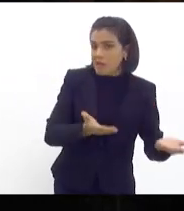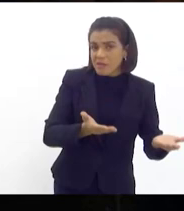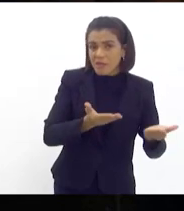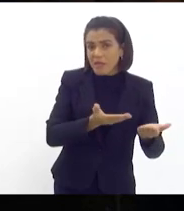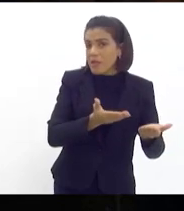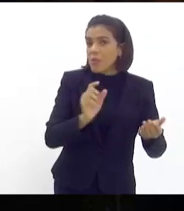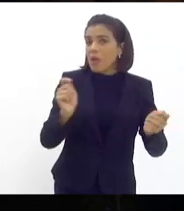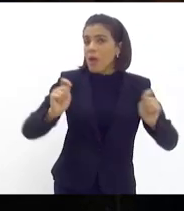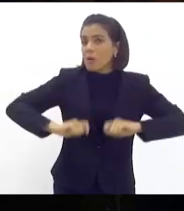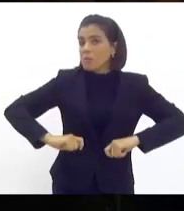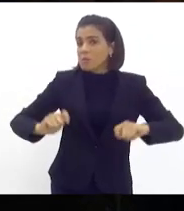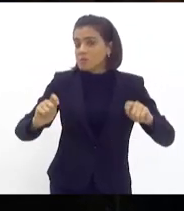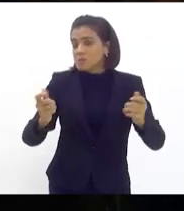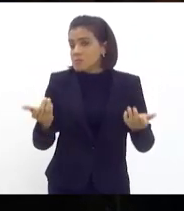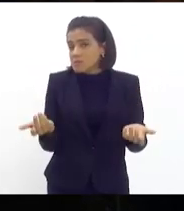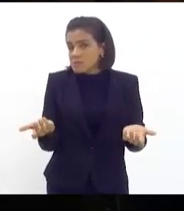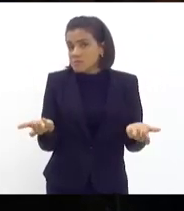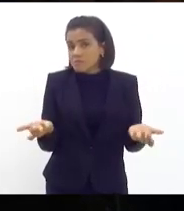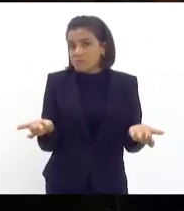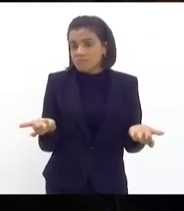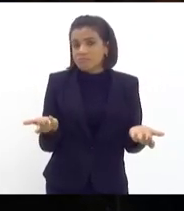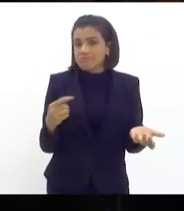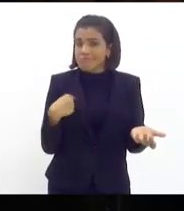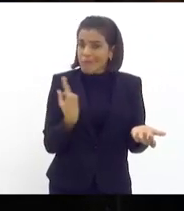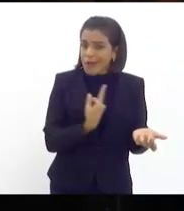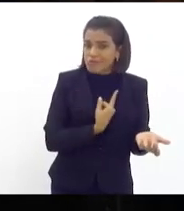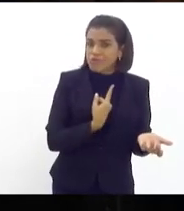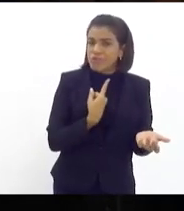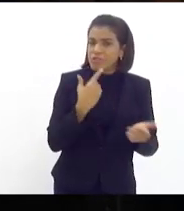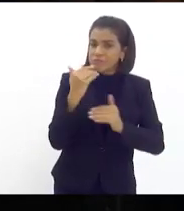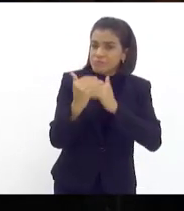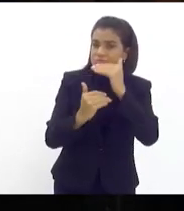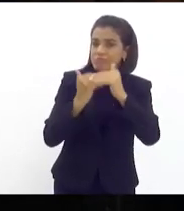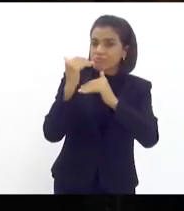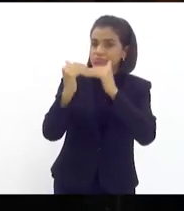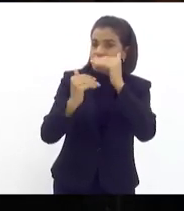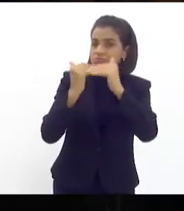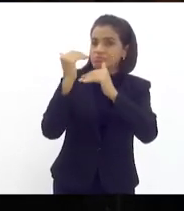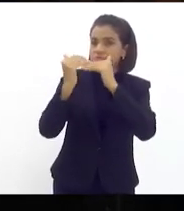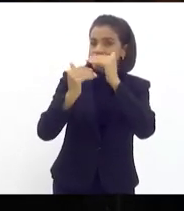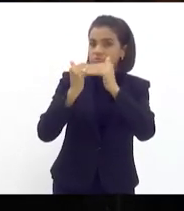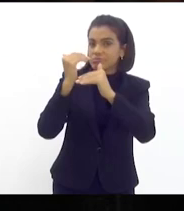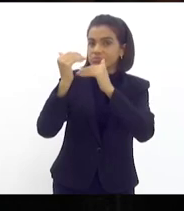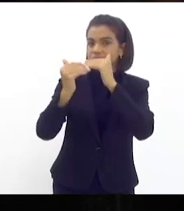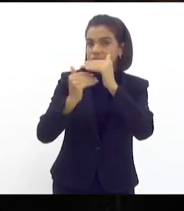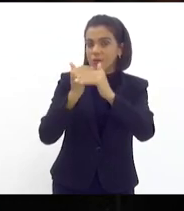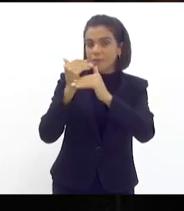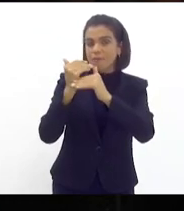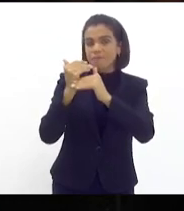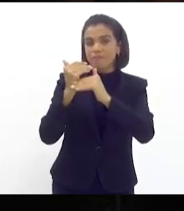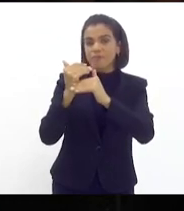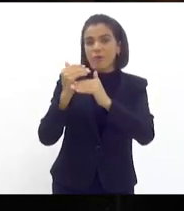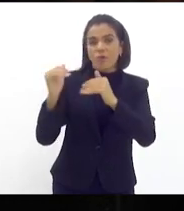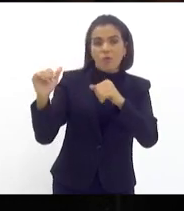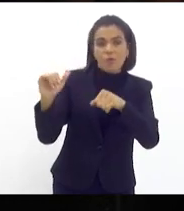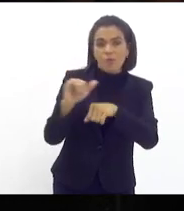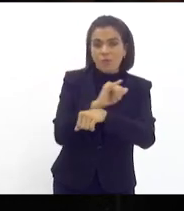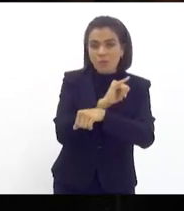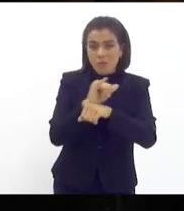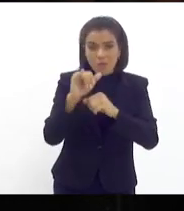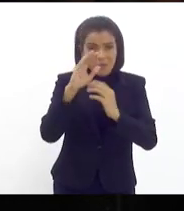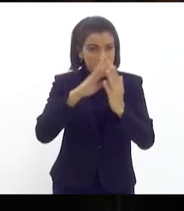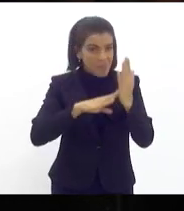a possibilidade da gente construir um plano estratégico